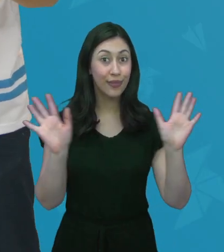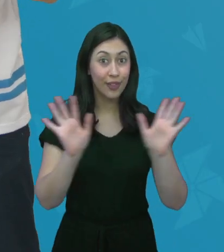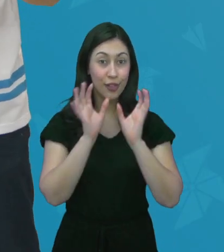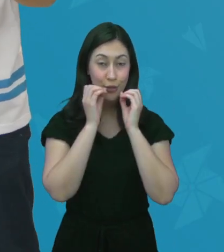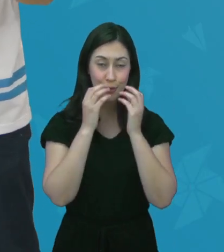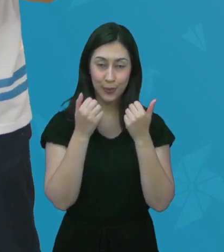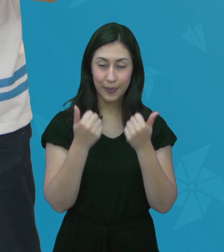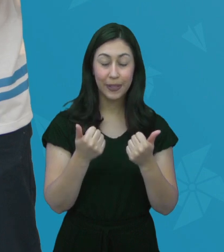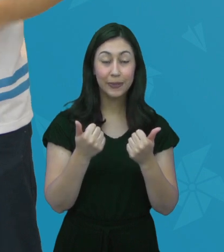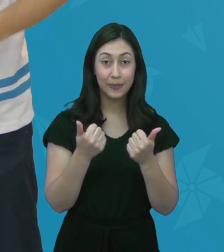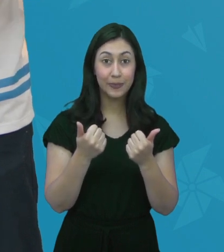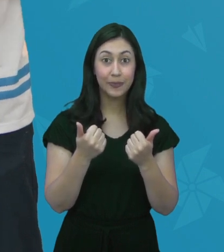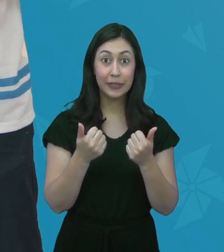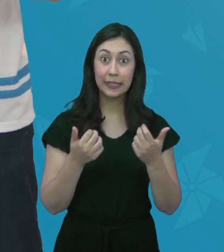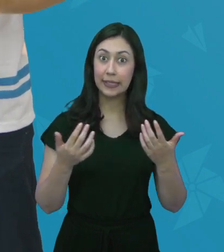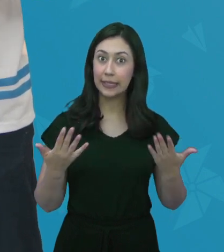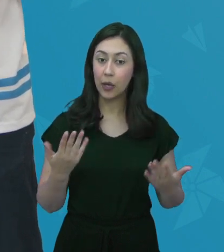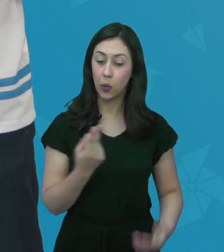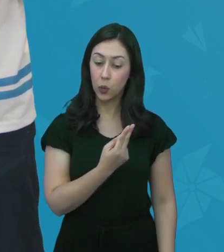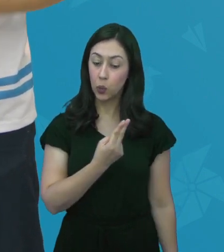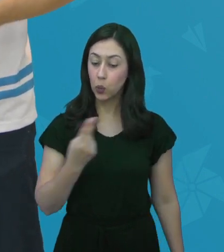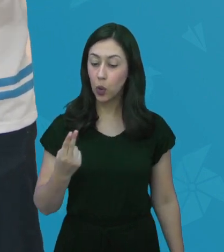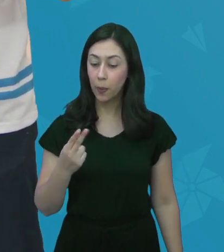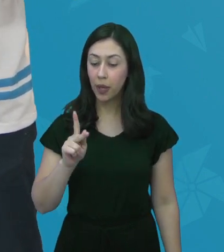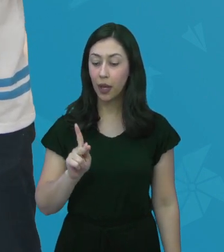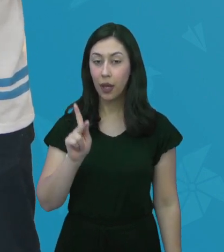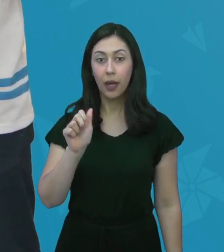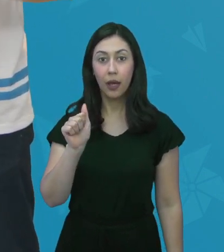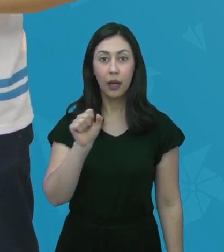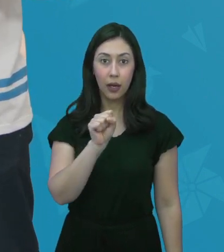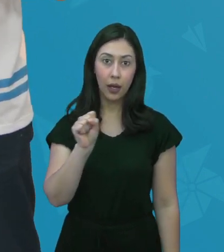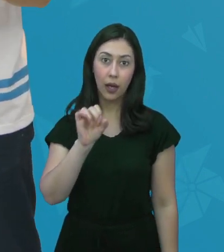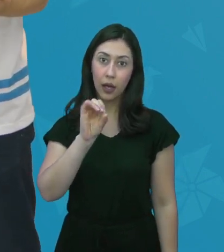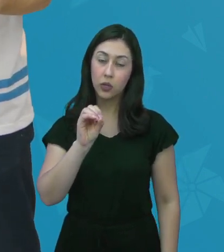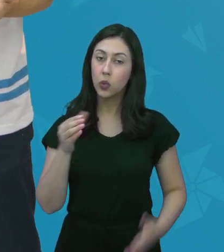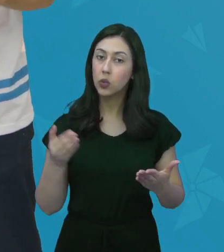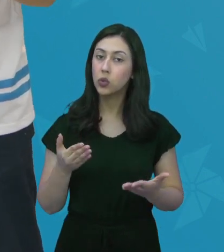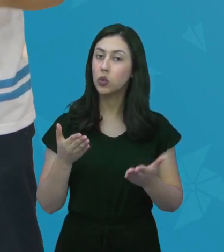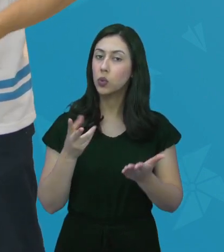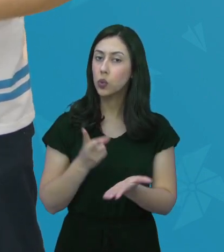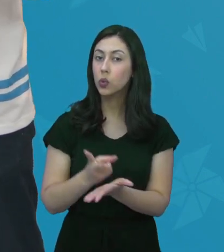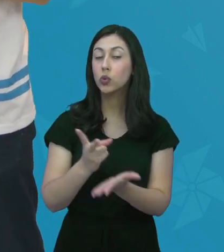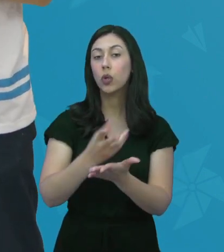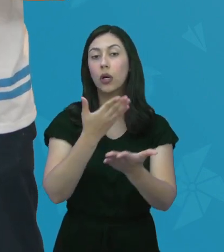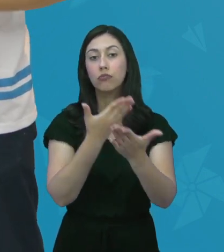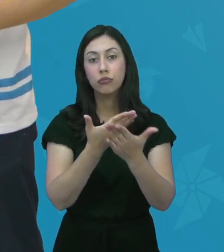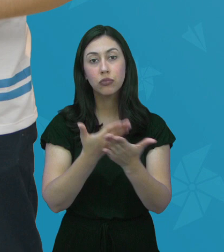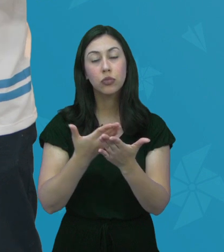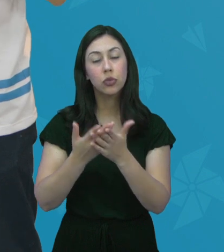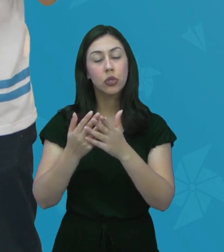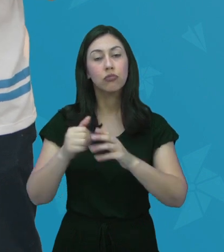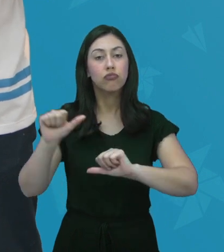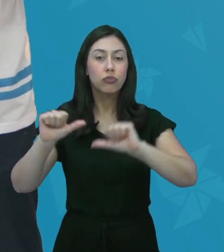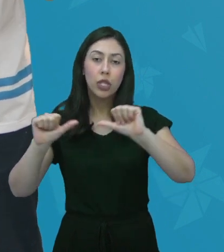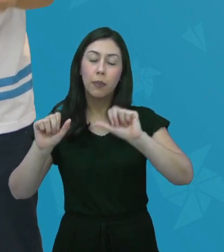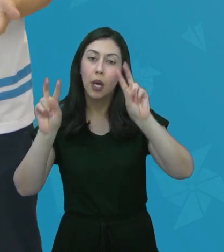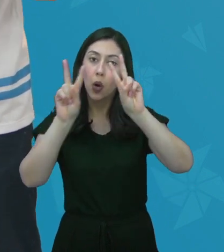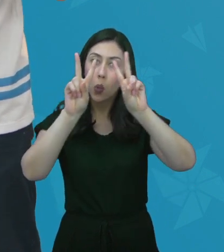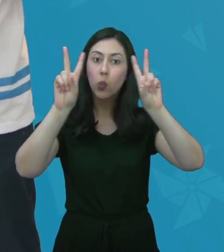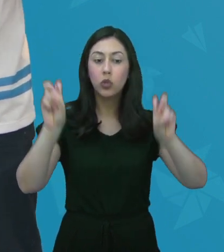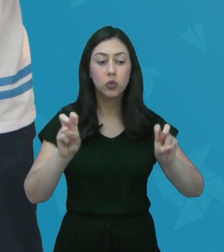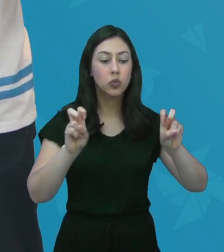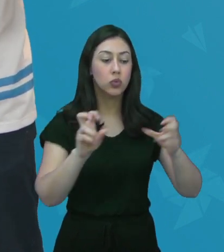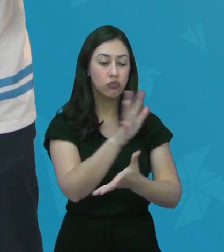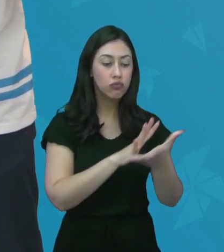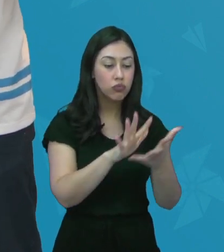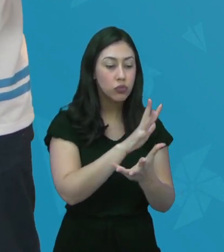Olá pessoal, tudo bem com vocês? Bom, meu nome é Cássio e hoje a gente vai dar continuidade aos estudos sobre a química, falando mais especificamente sobre o que são sistemas homogêneos